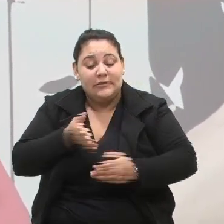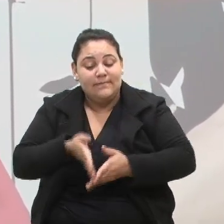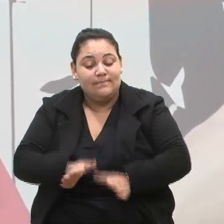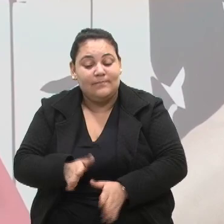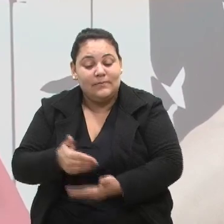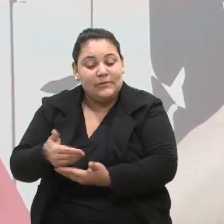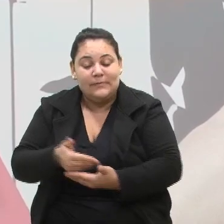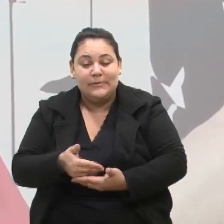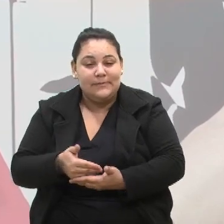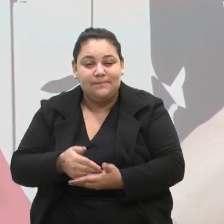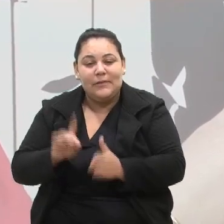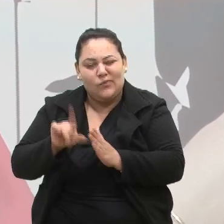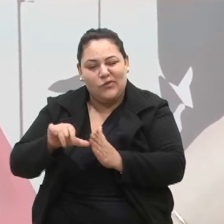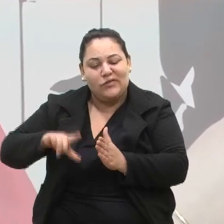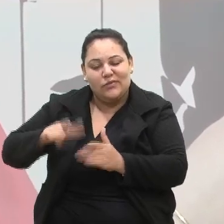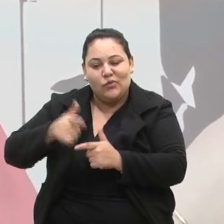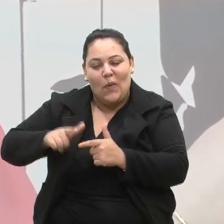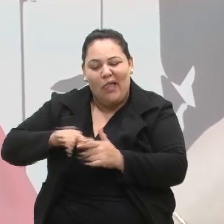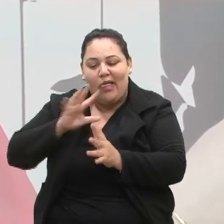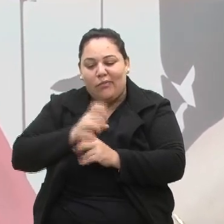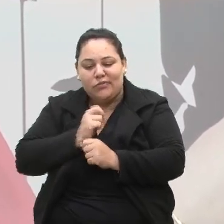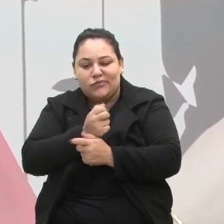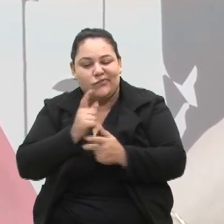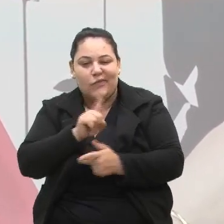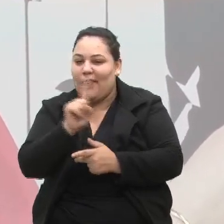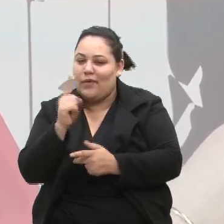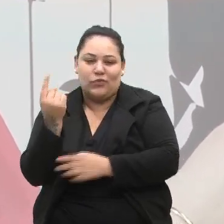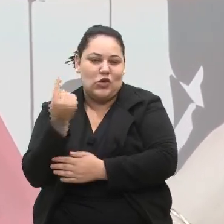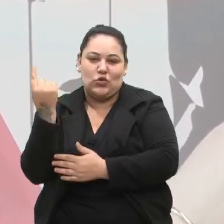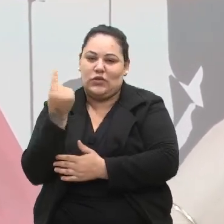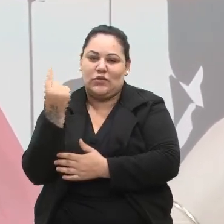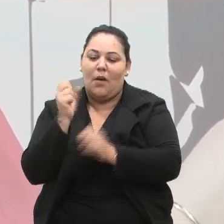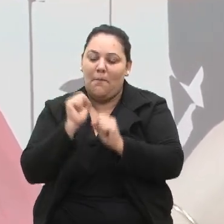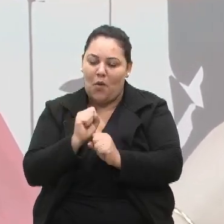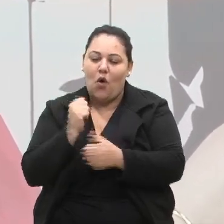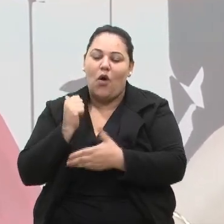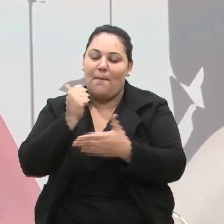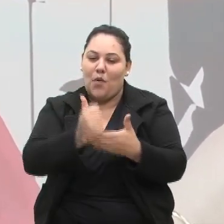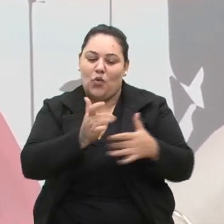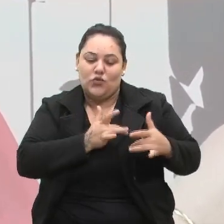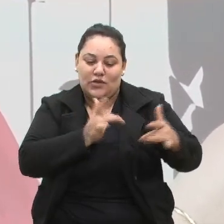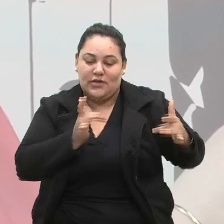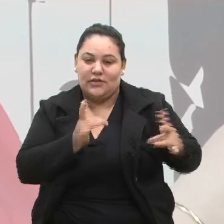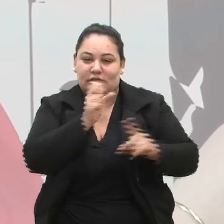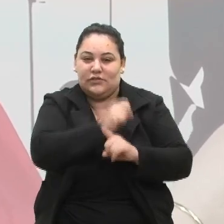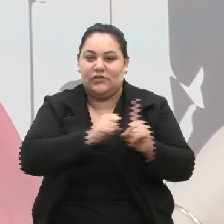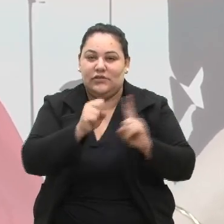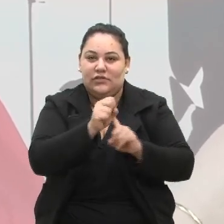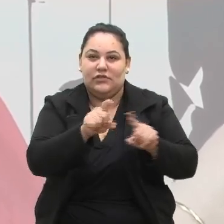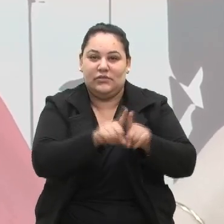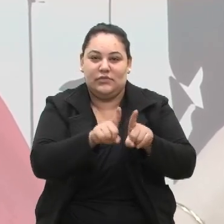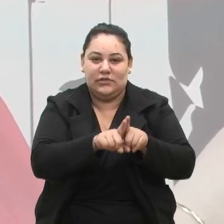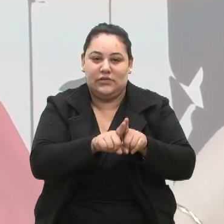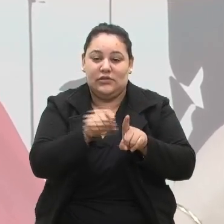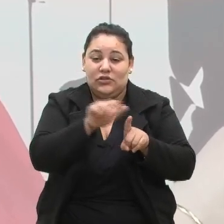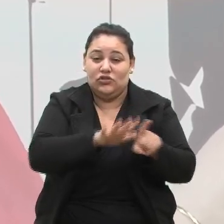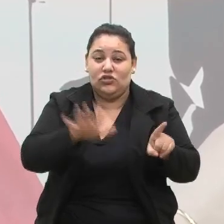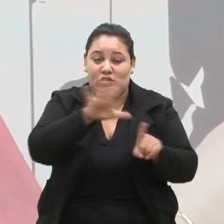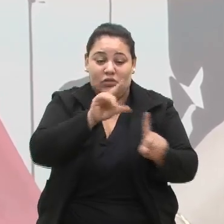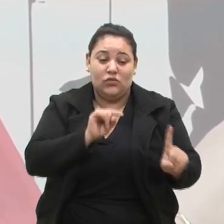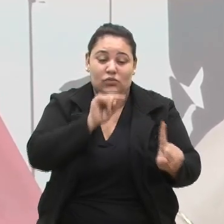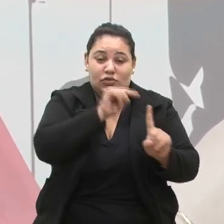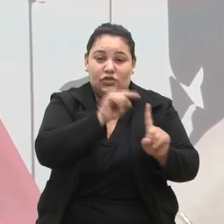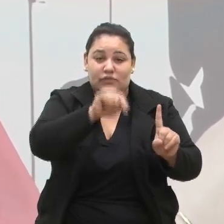sozinhas e pode contar com o apoio, com a solidariedade da sociedade, e esse é o objetivo